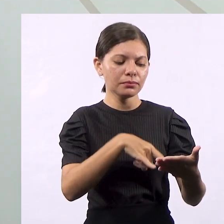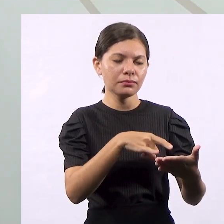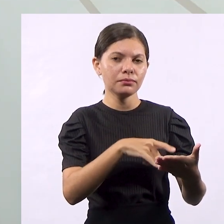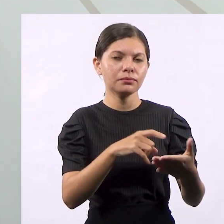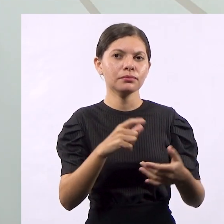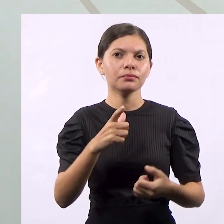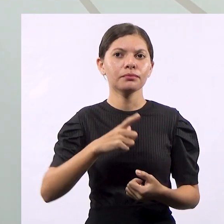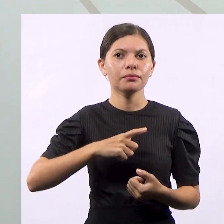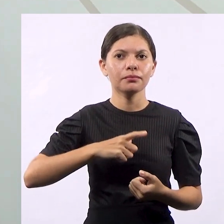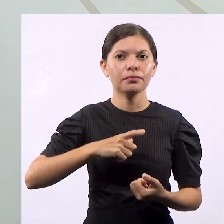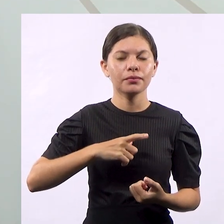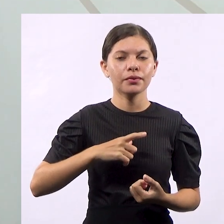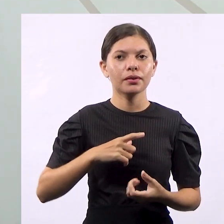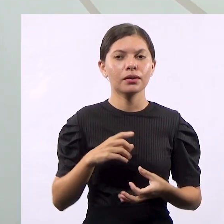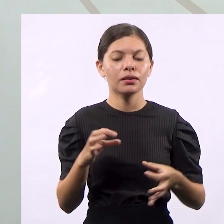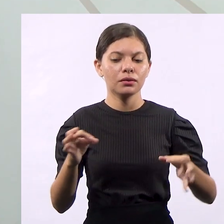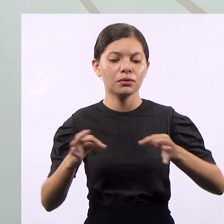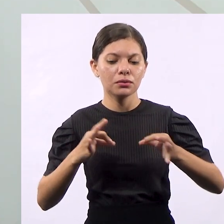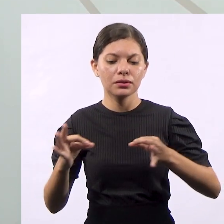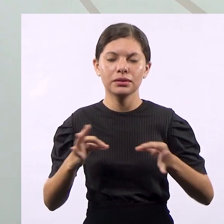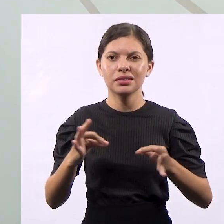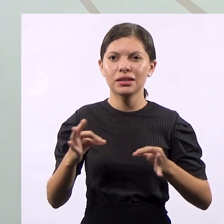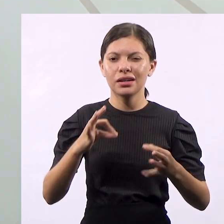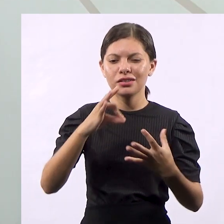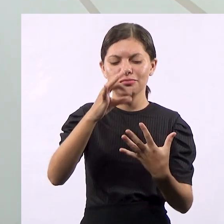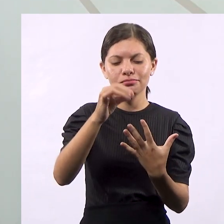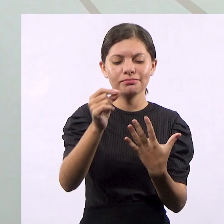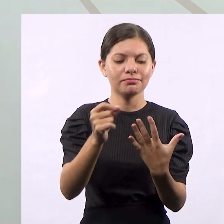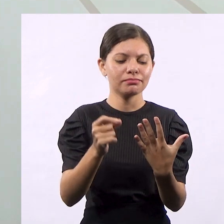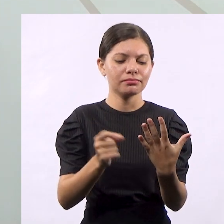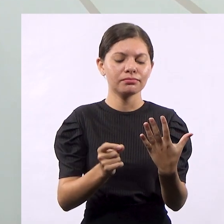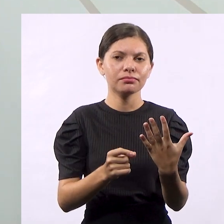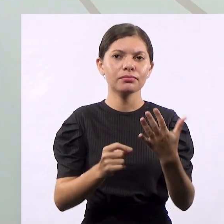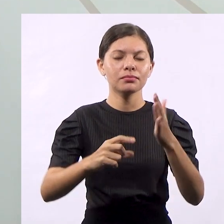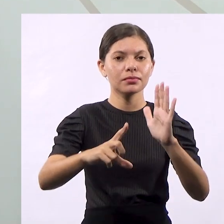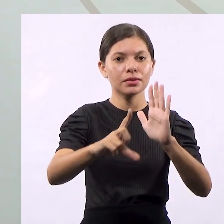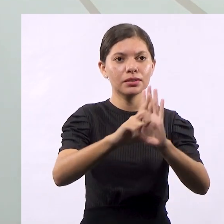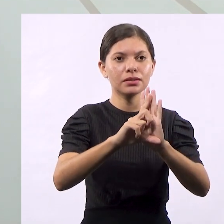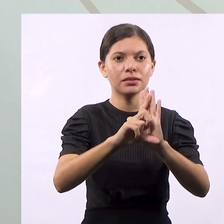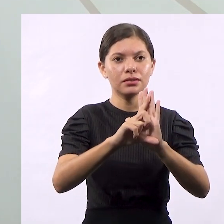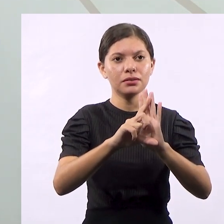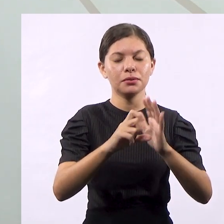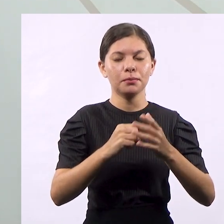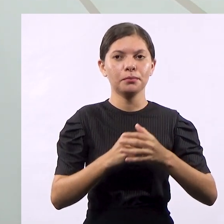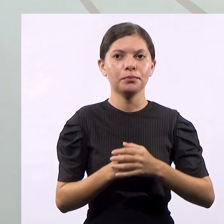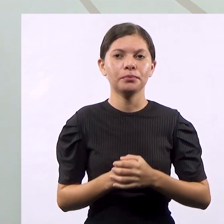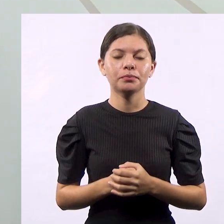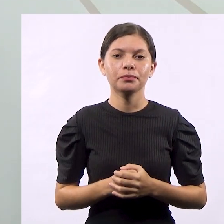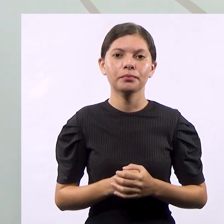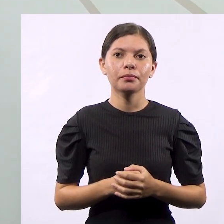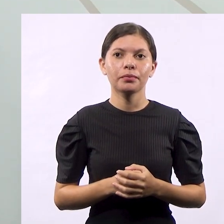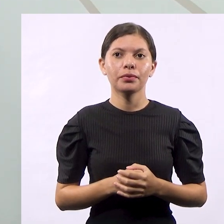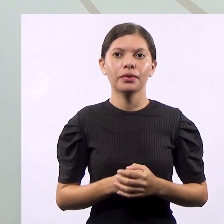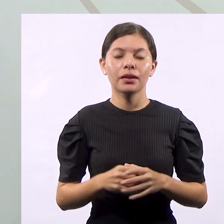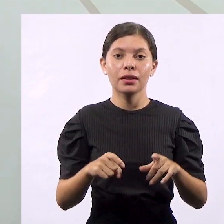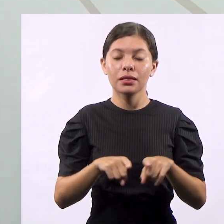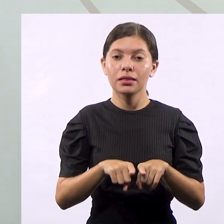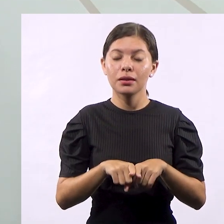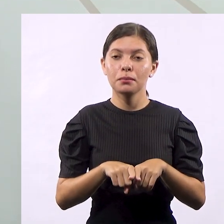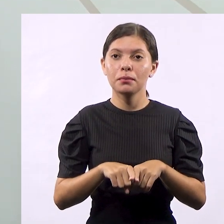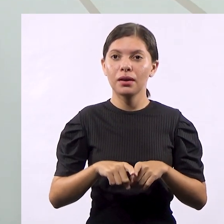está organizado todos os aspectos da legislação pertinente. E aí, quando a gente